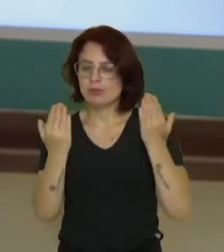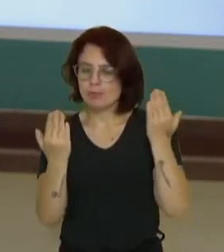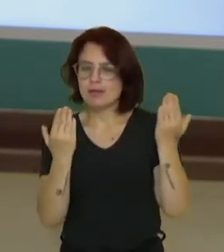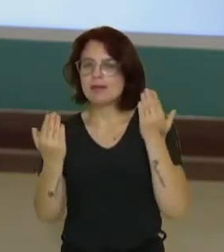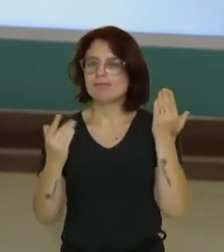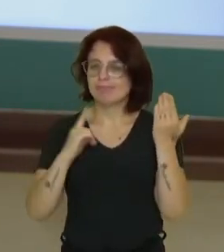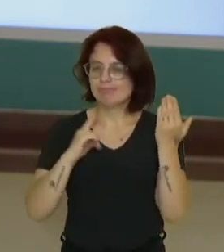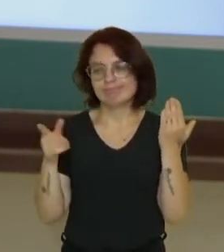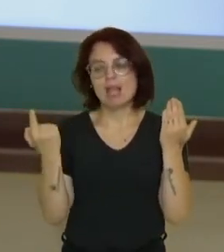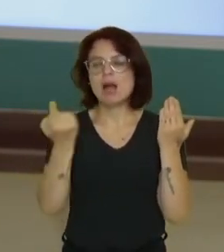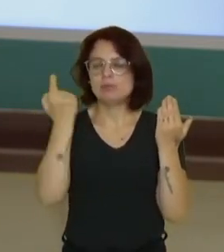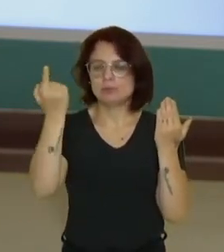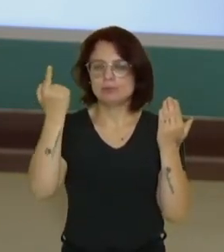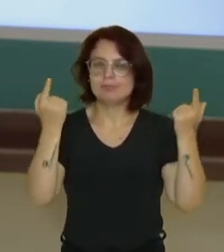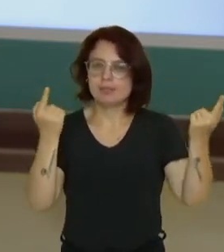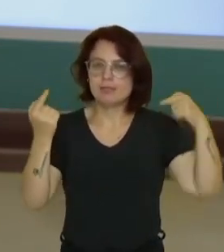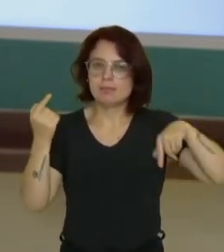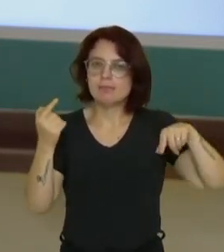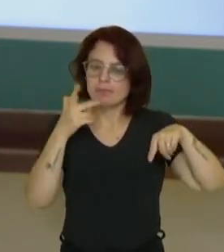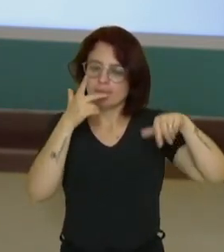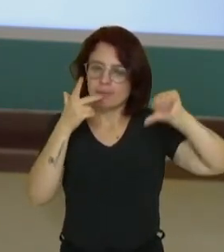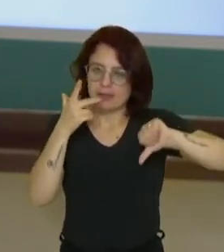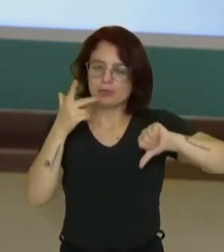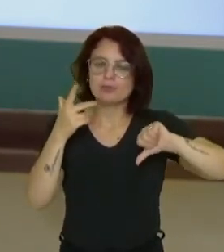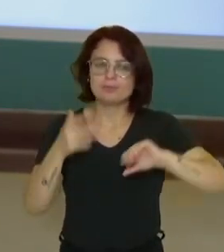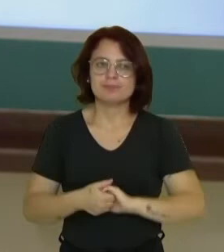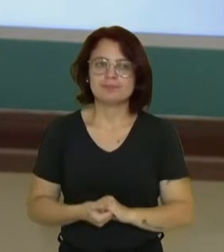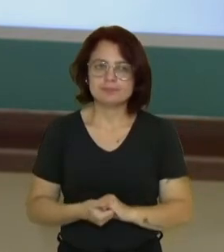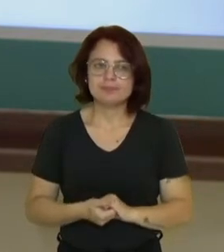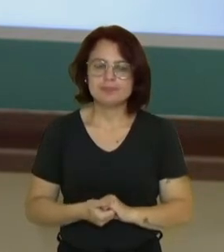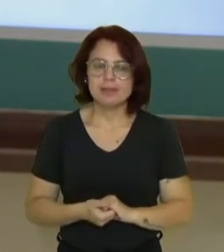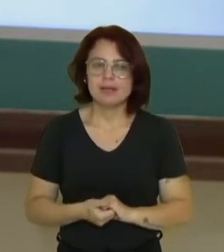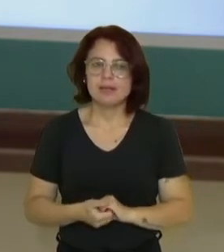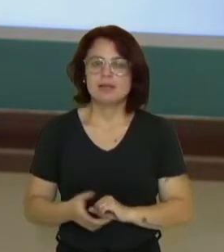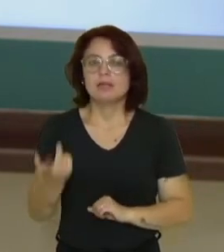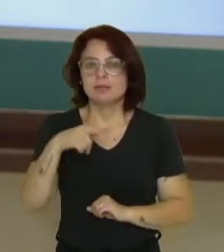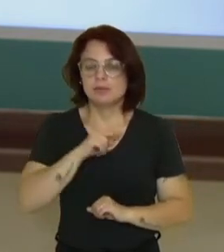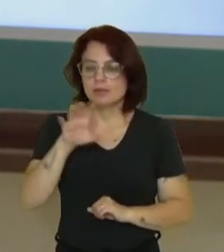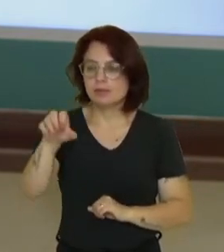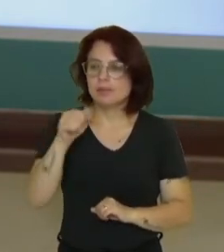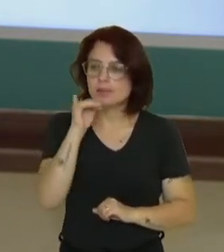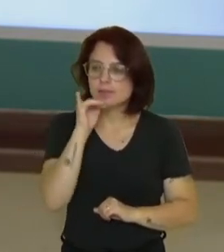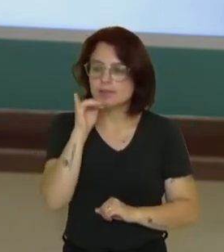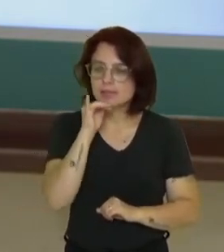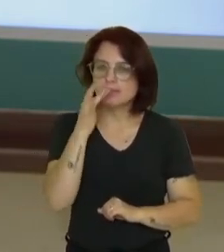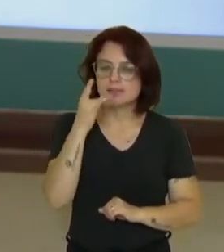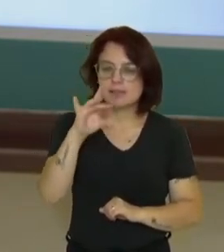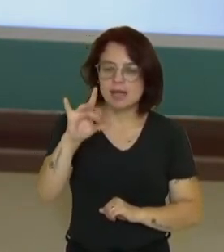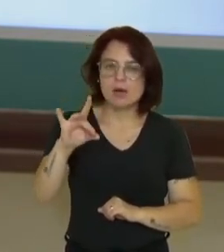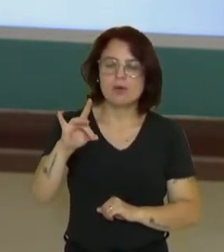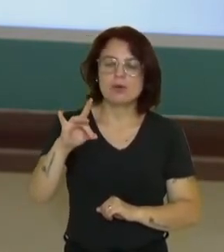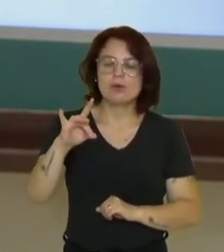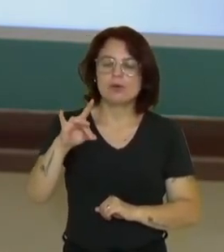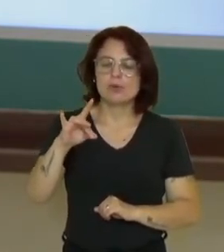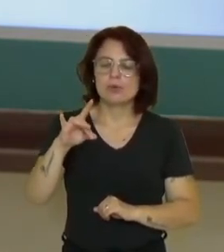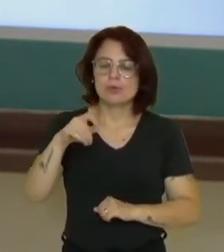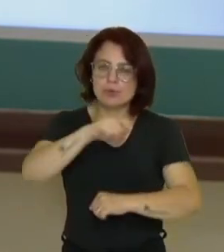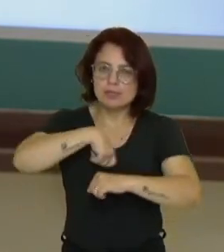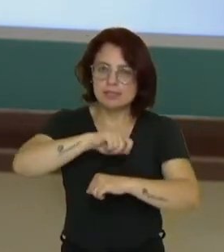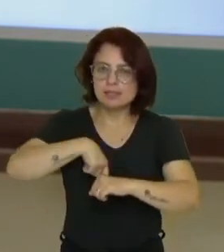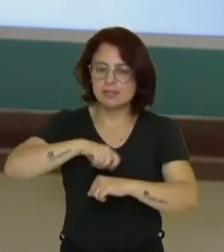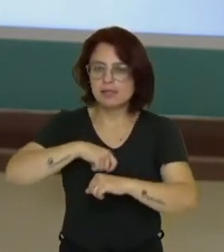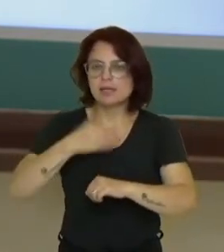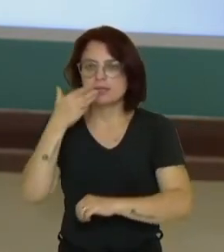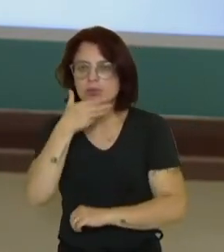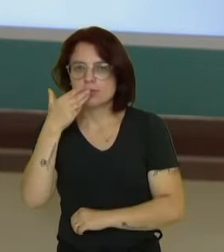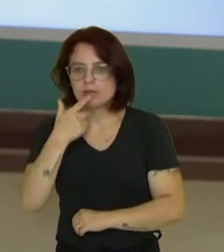comparando altos, elevados, certo? Então, se nós pegarmos ali o sal de cozinha e o açúcar,